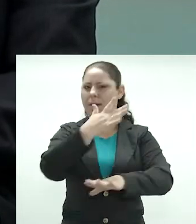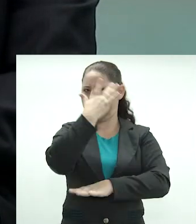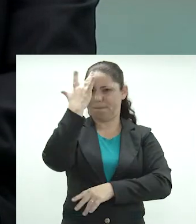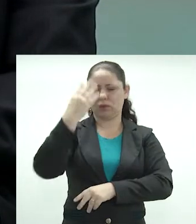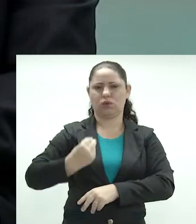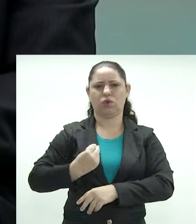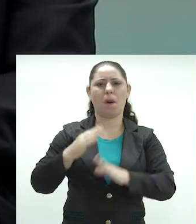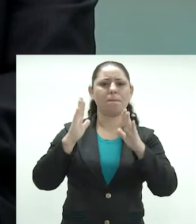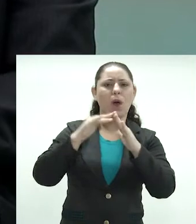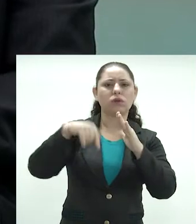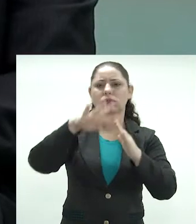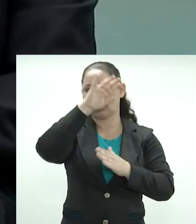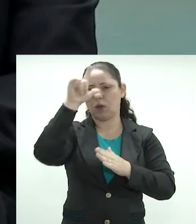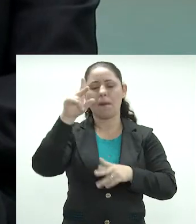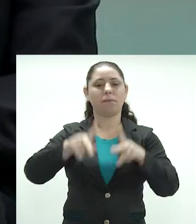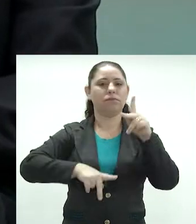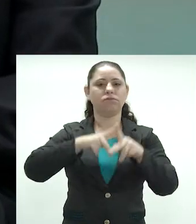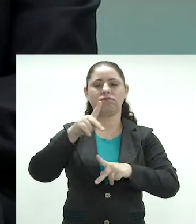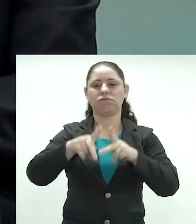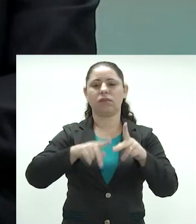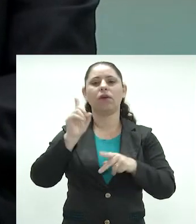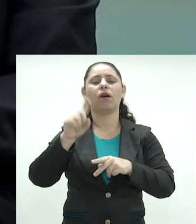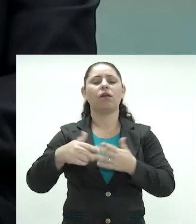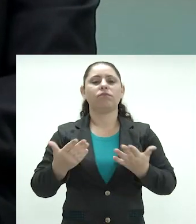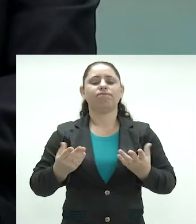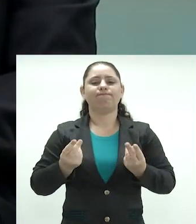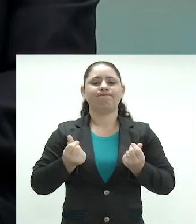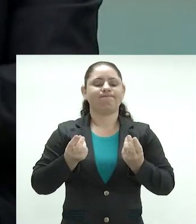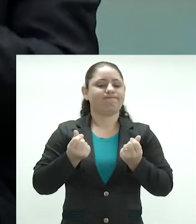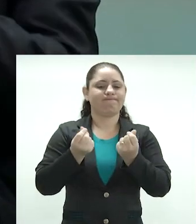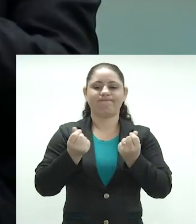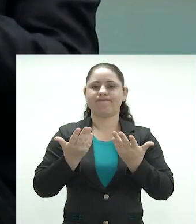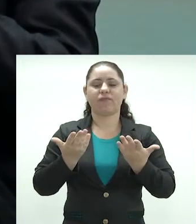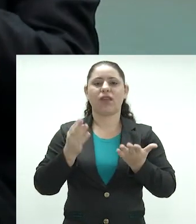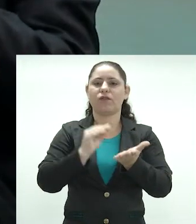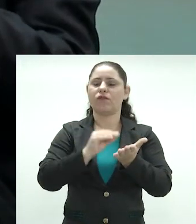e às vezes os colegas, as pessoas que moram no Mato Grosso do Sul, a população,